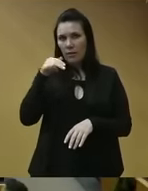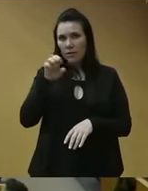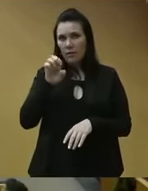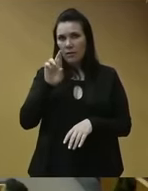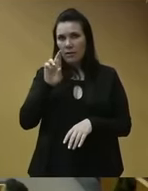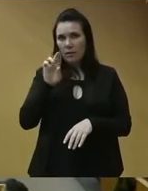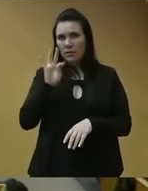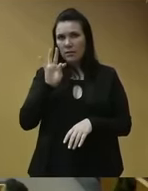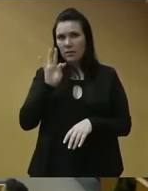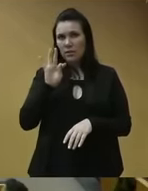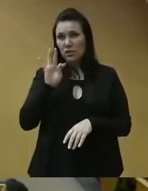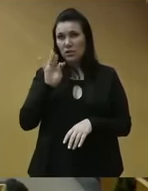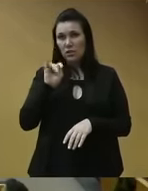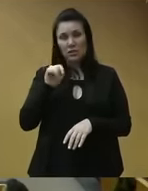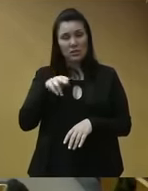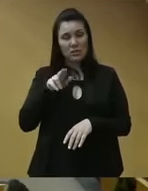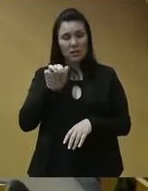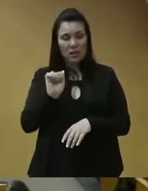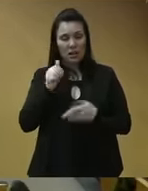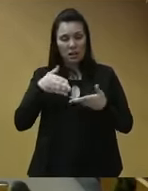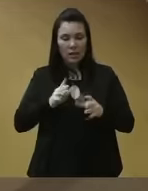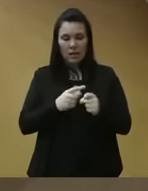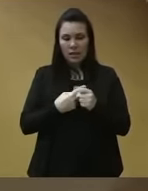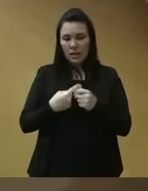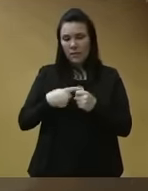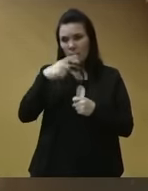Dias, natural de Pelotas.